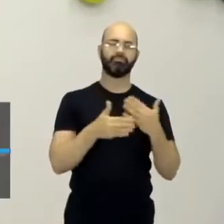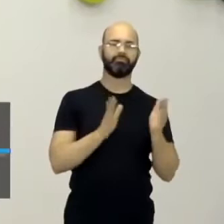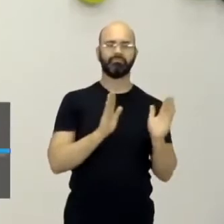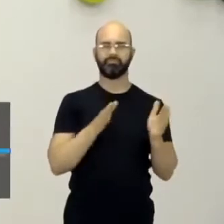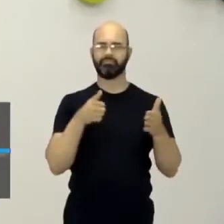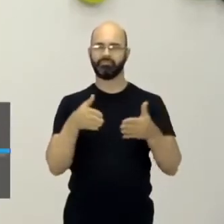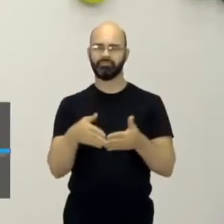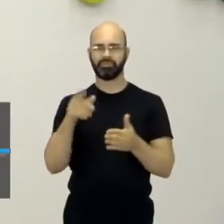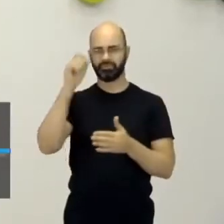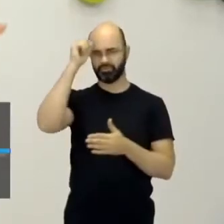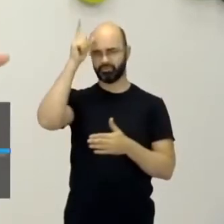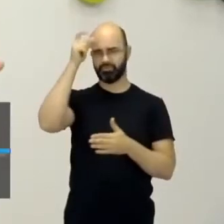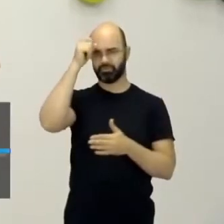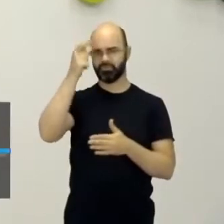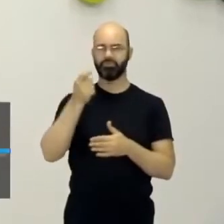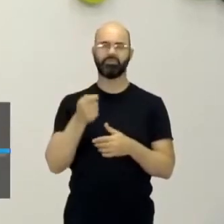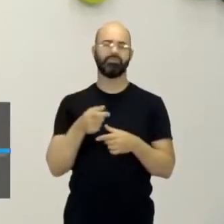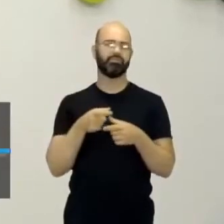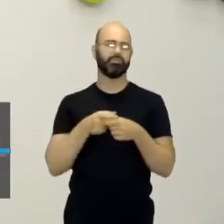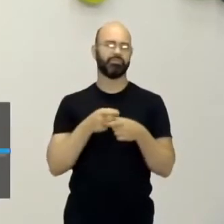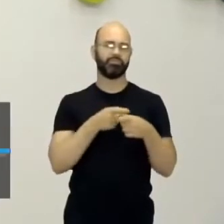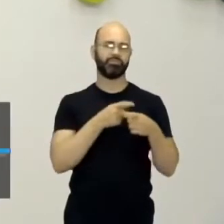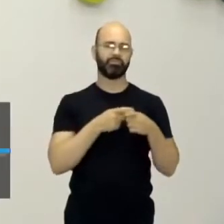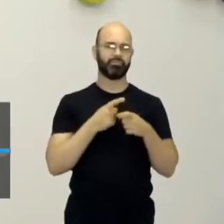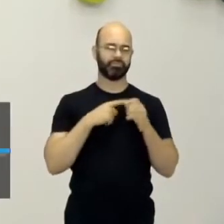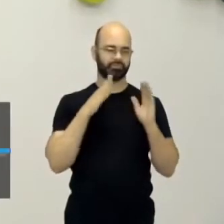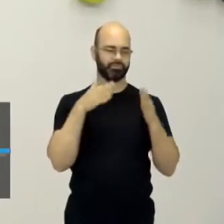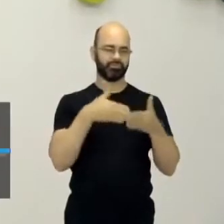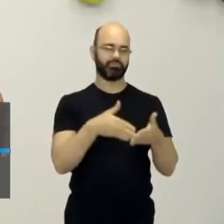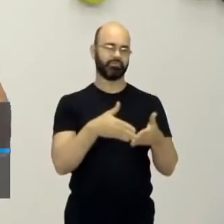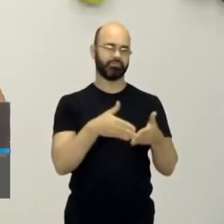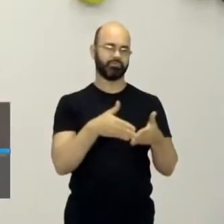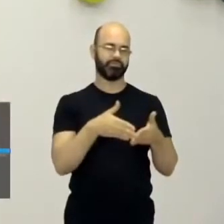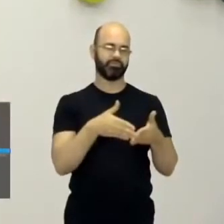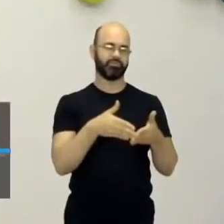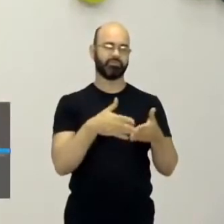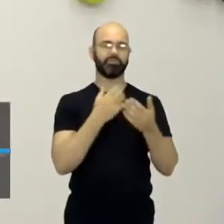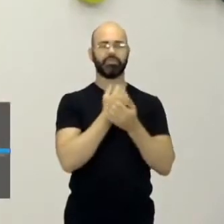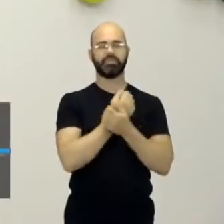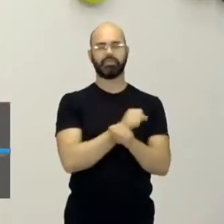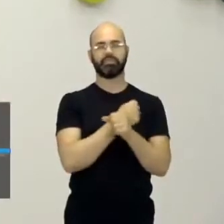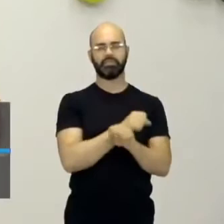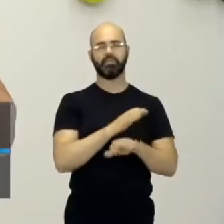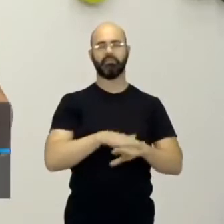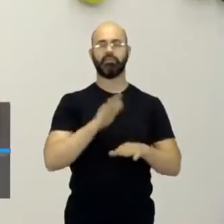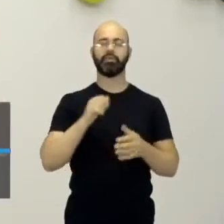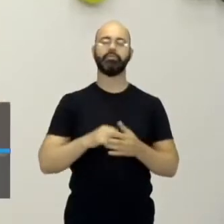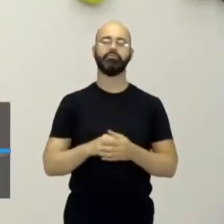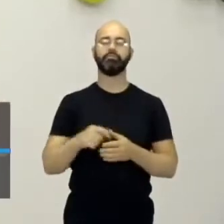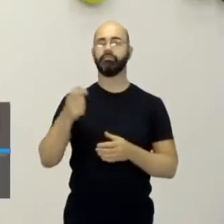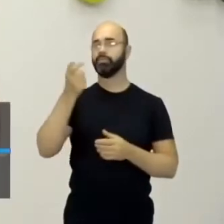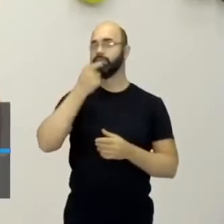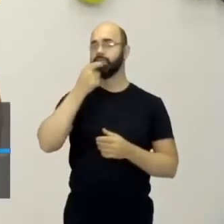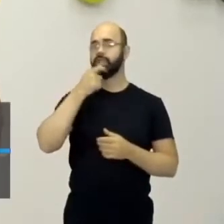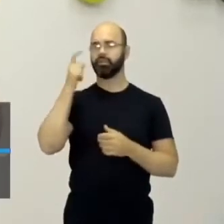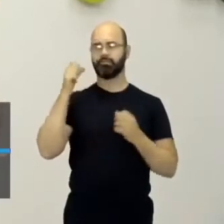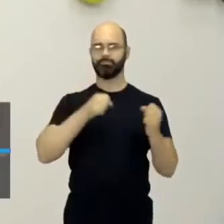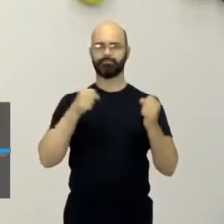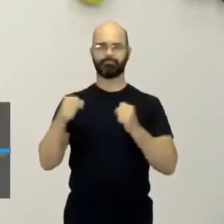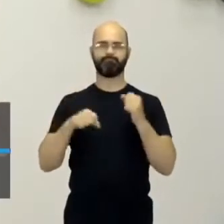monocultura, dependendo do trabalho escravo. A Inglaterra, sendo uma grande potência, ela